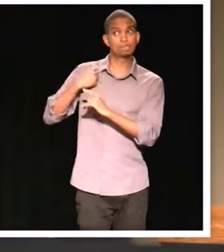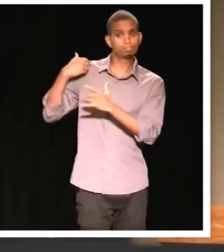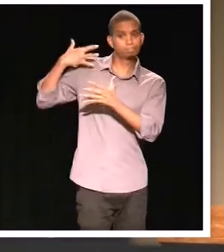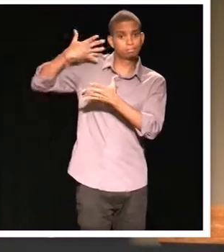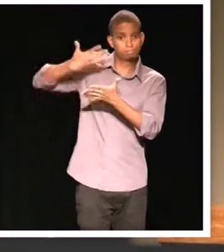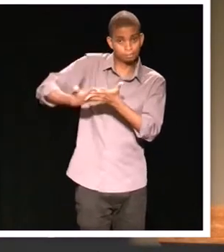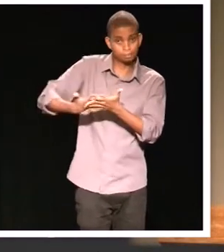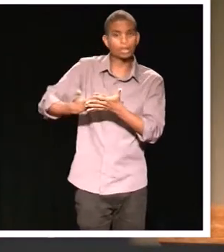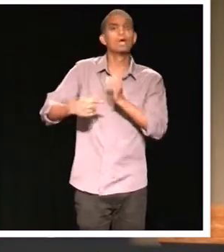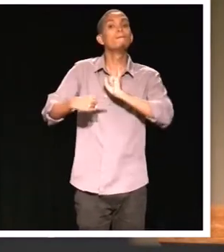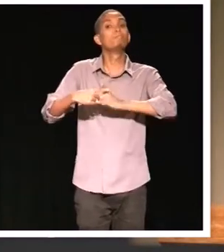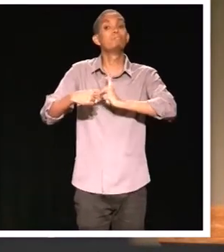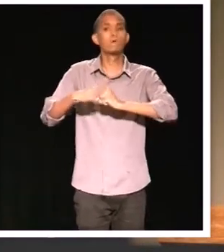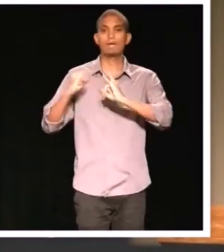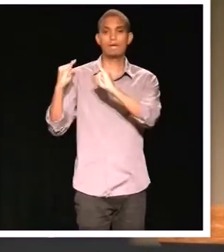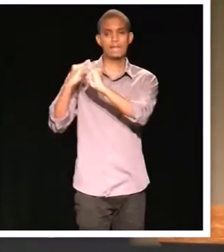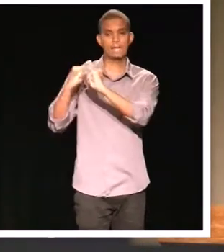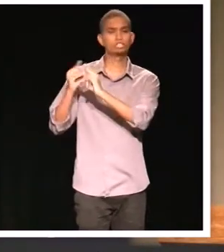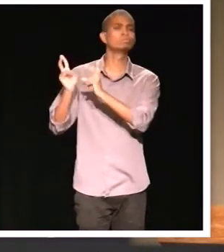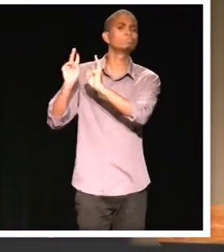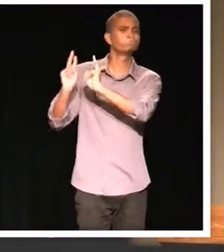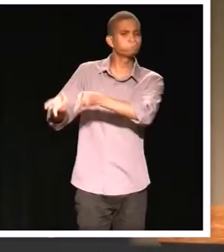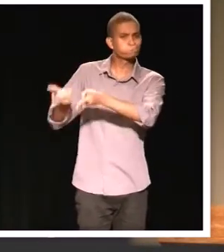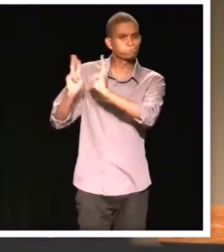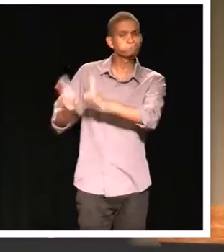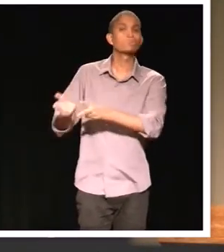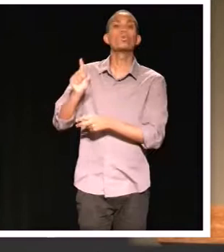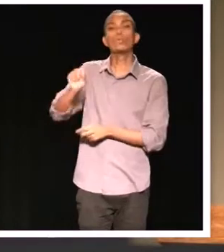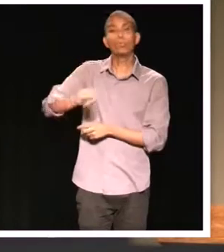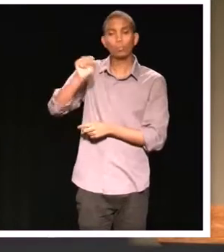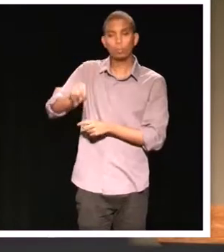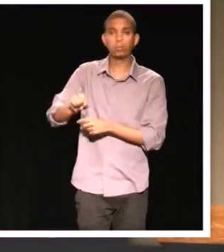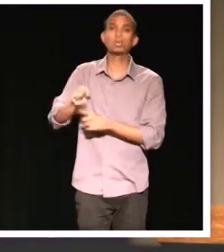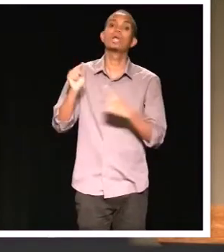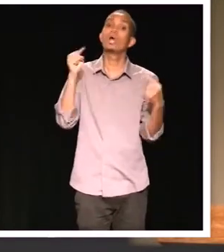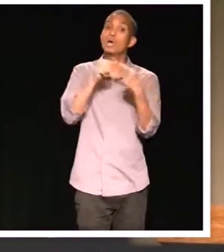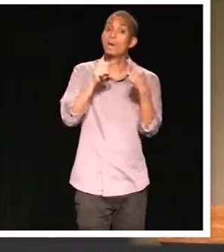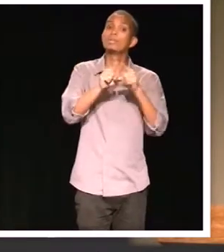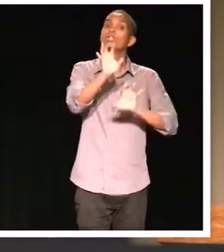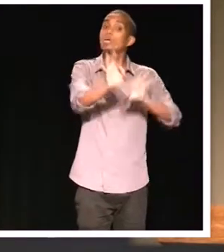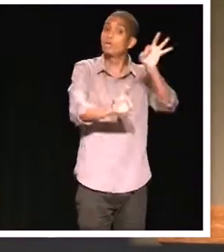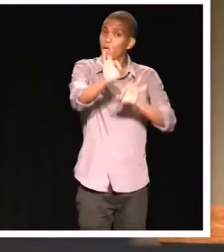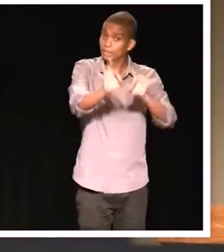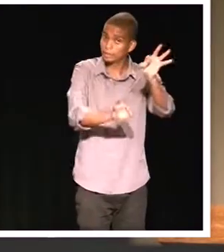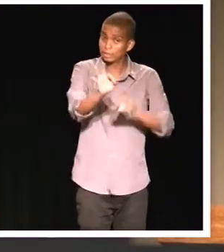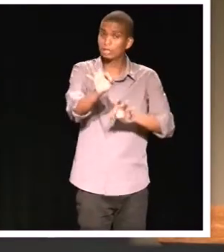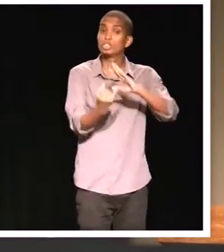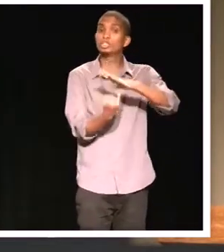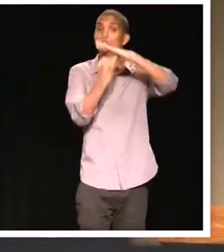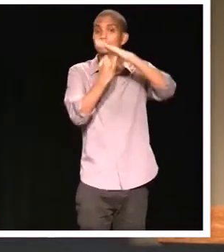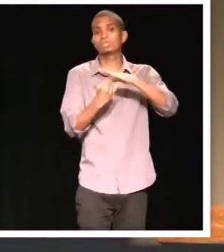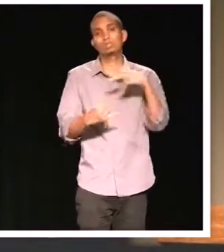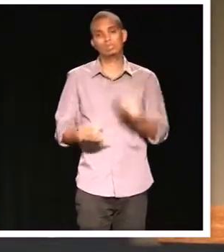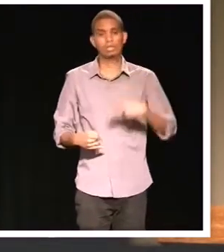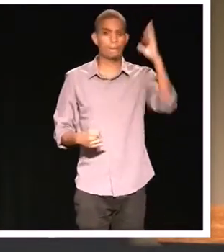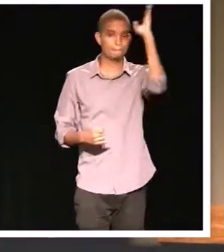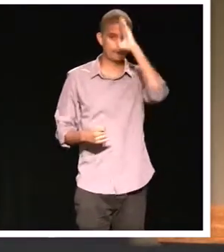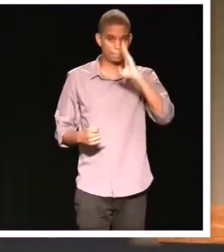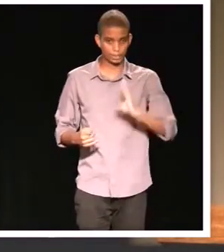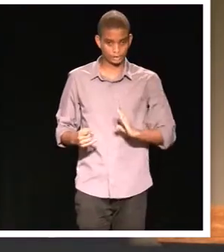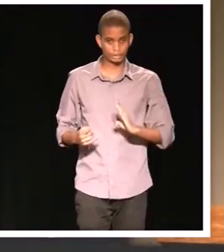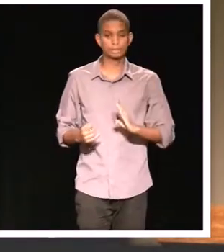é porque o INES continua sendo parte integrante da organização institucional do Brasil